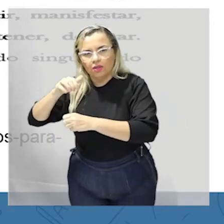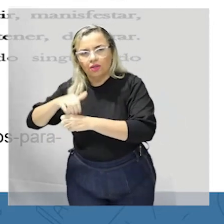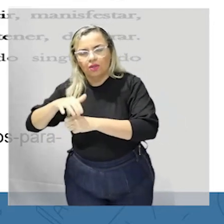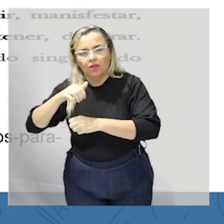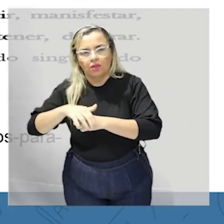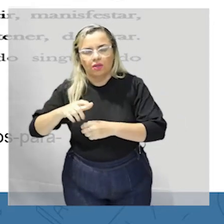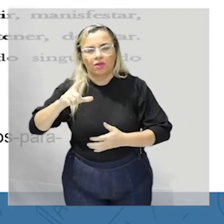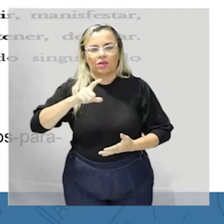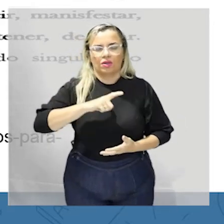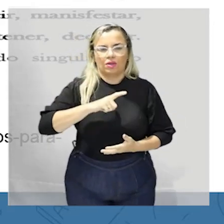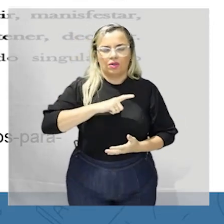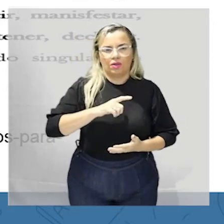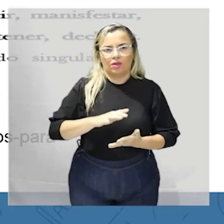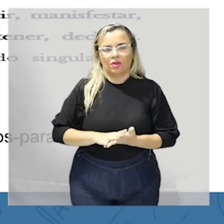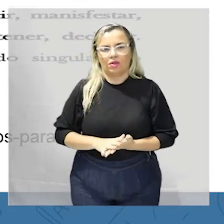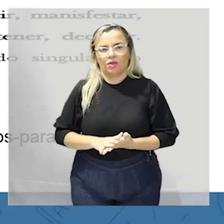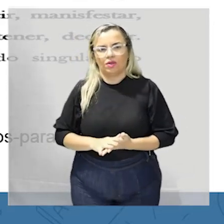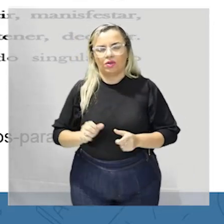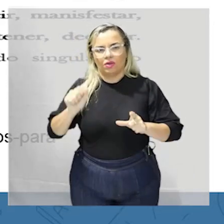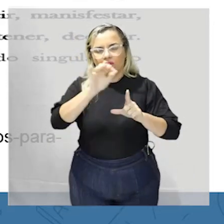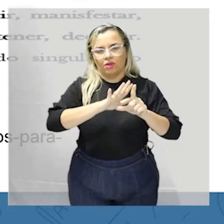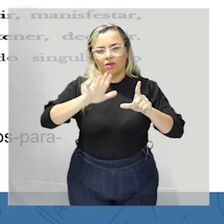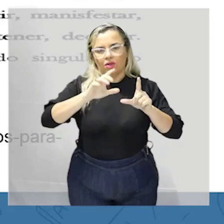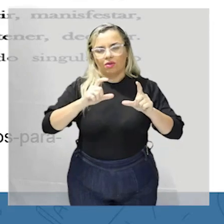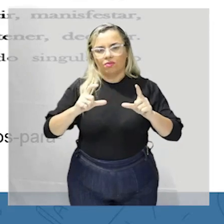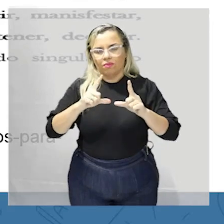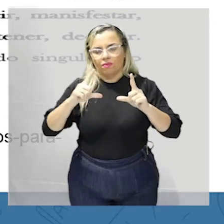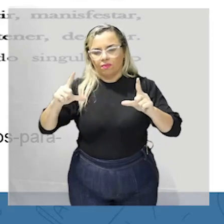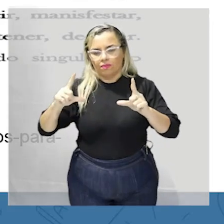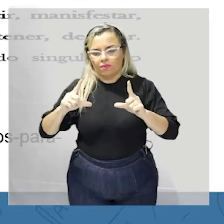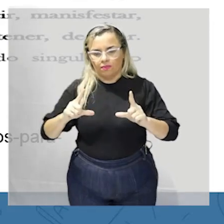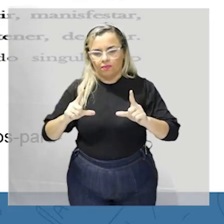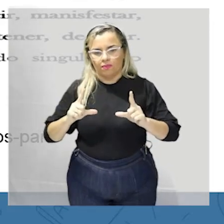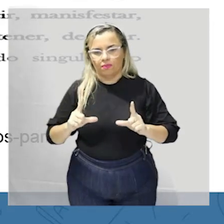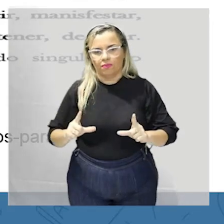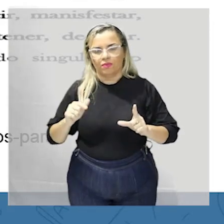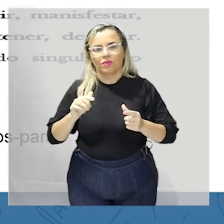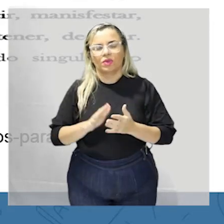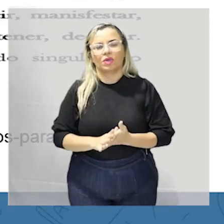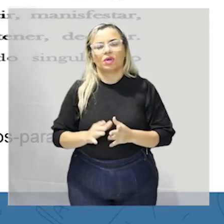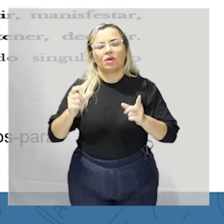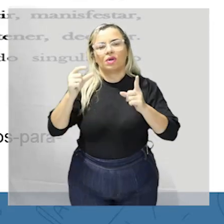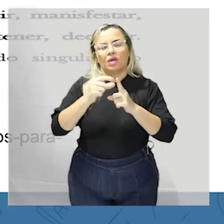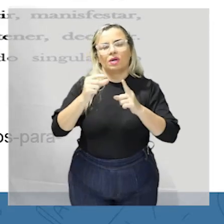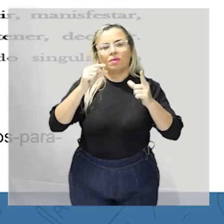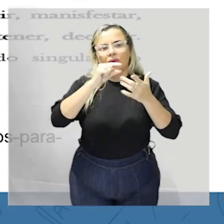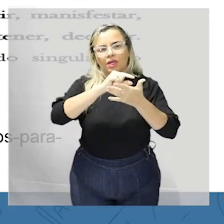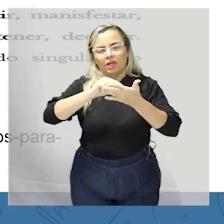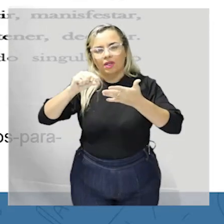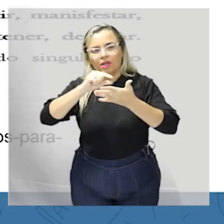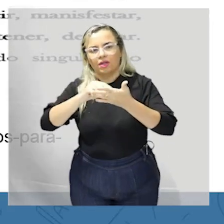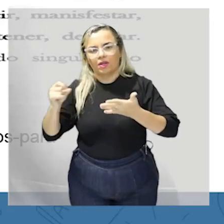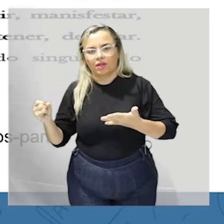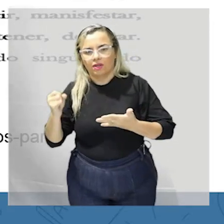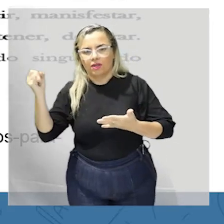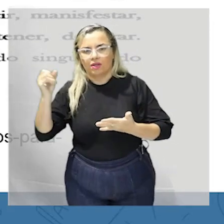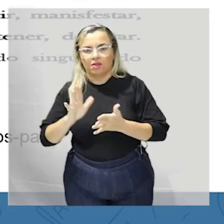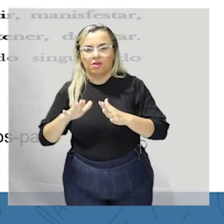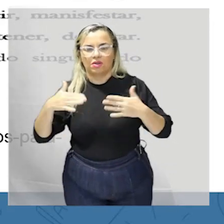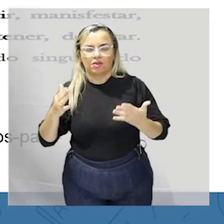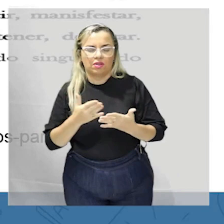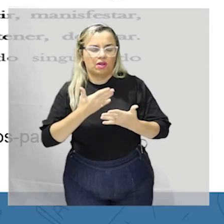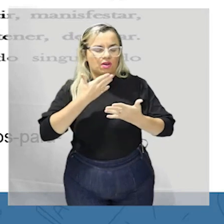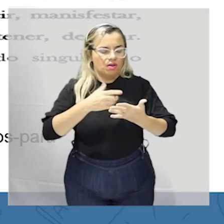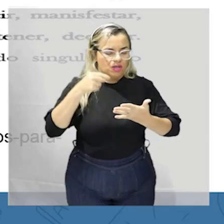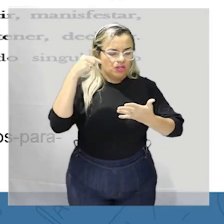tem, quando é quadrinho, quando é cartoon, né? Uma palavrinha destacada, que às vezes a questão não está pedindo nada sobre aquela